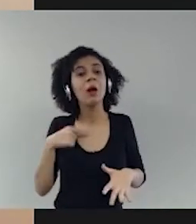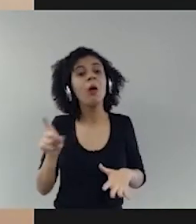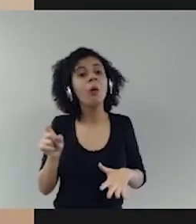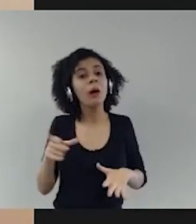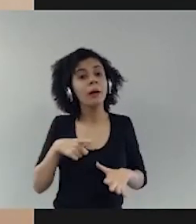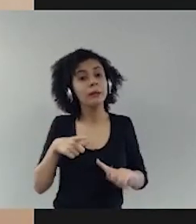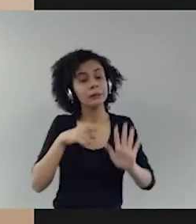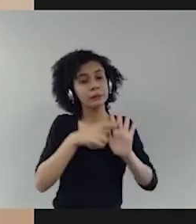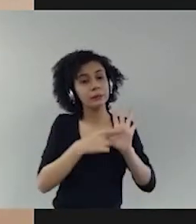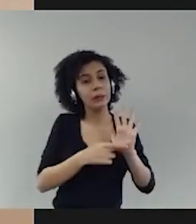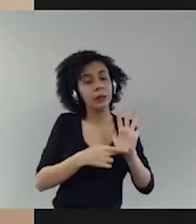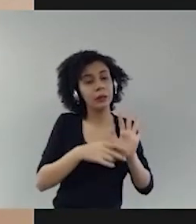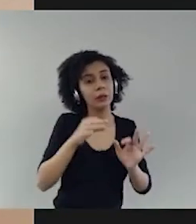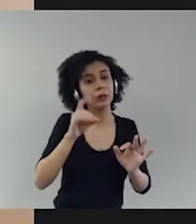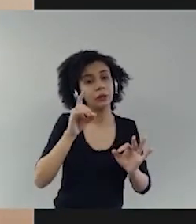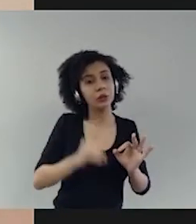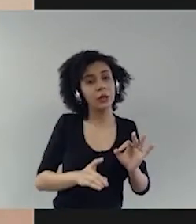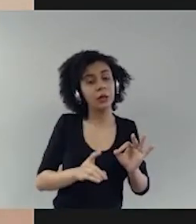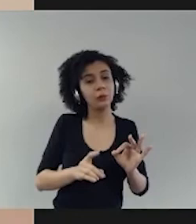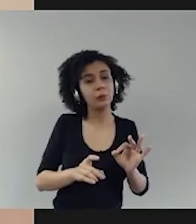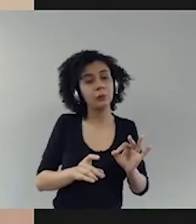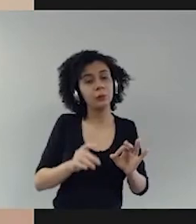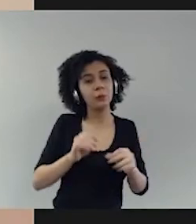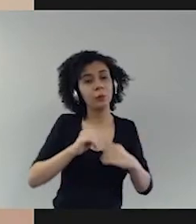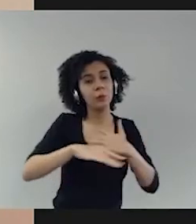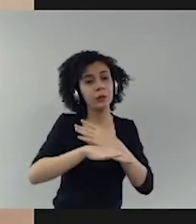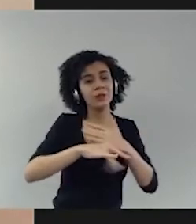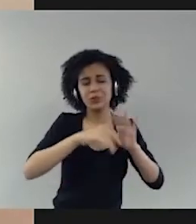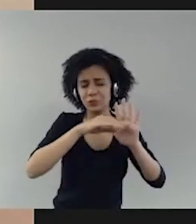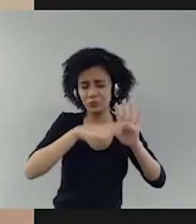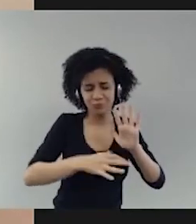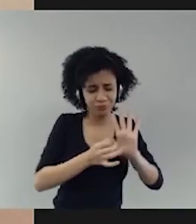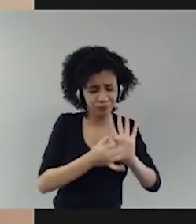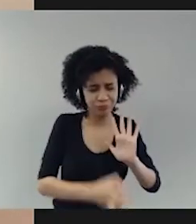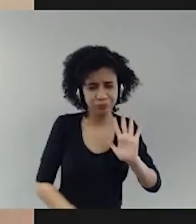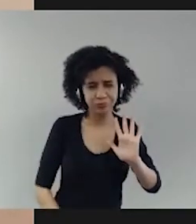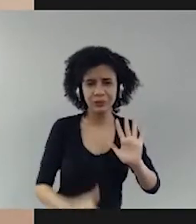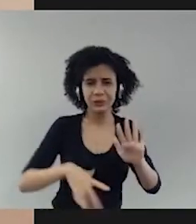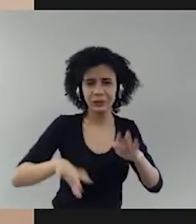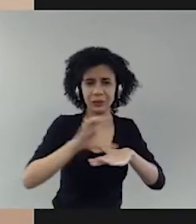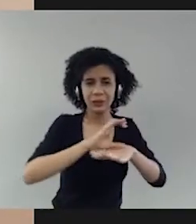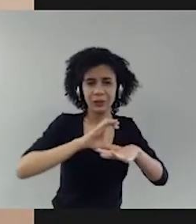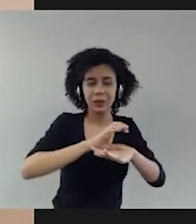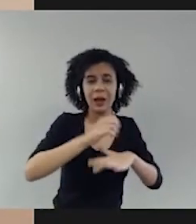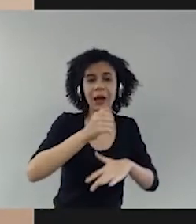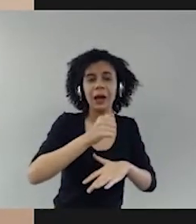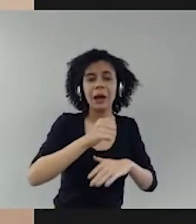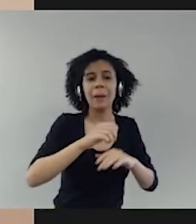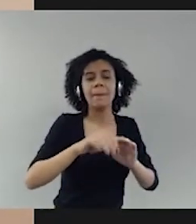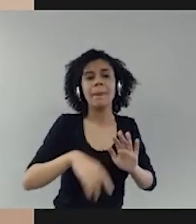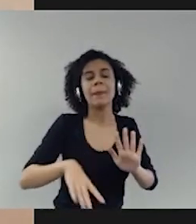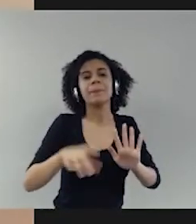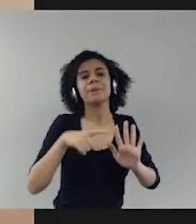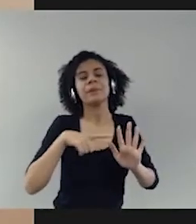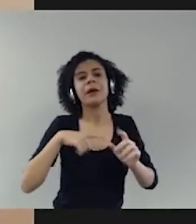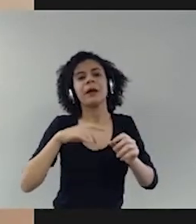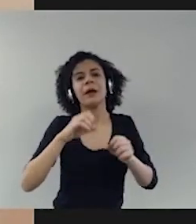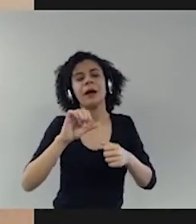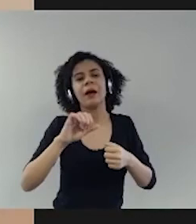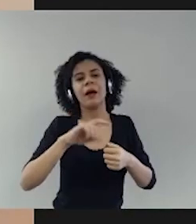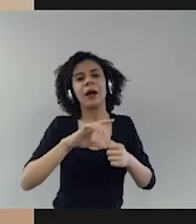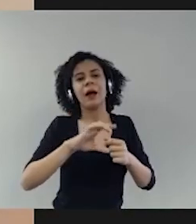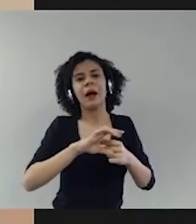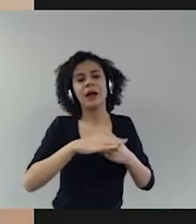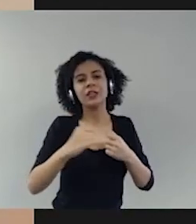regime jurídico de direito urbanístico inteiro na Constituição, está prevista de forma explícita no artigo 24, inciso 1º,